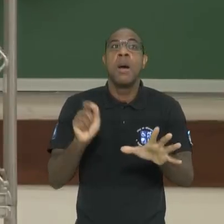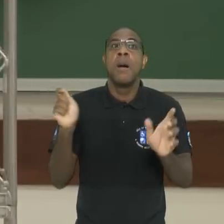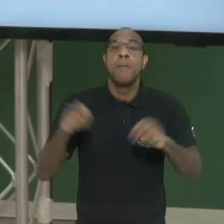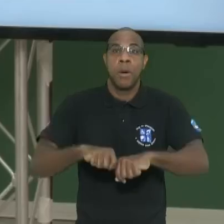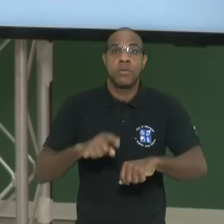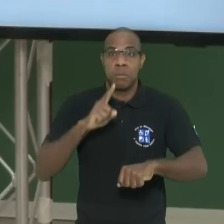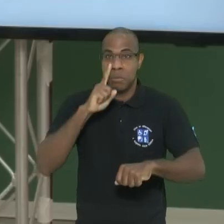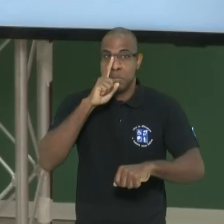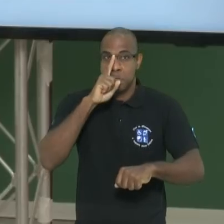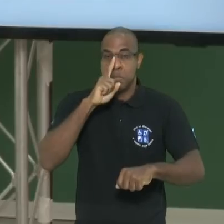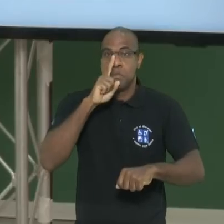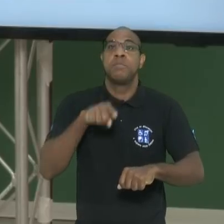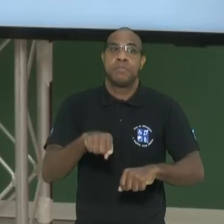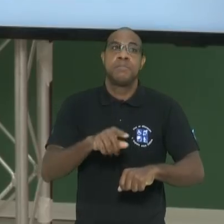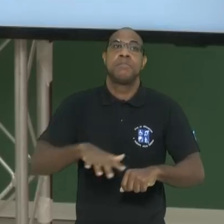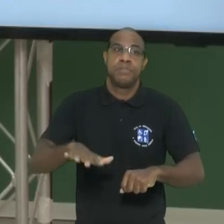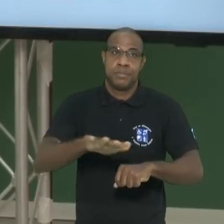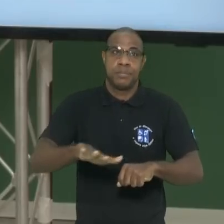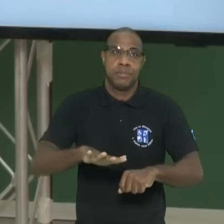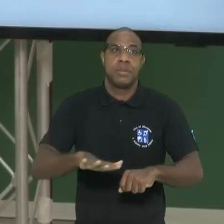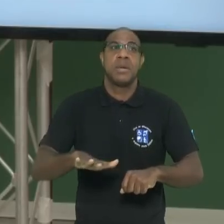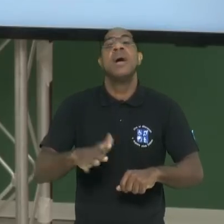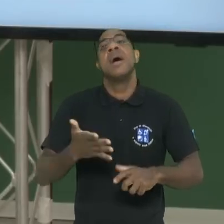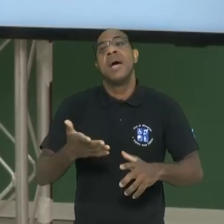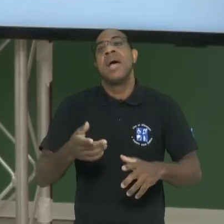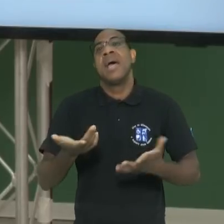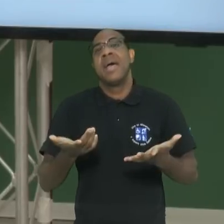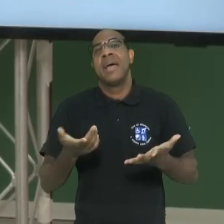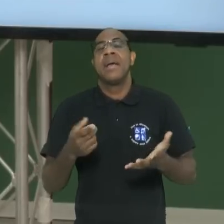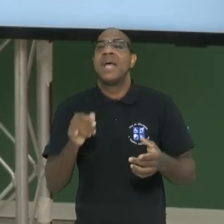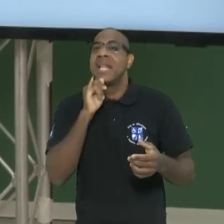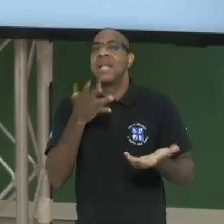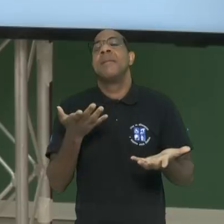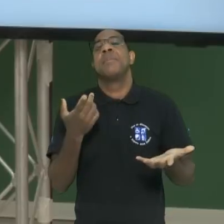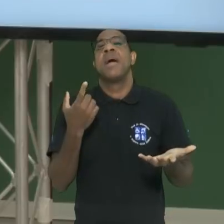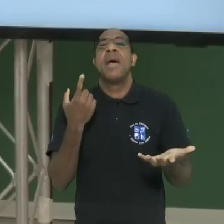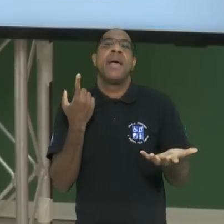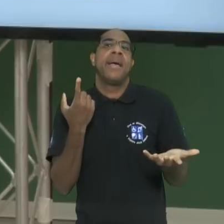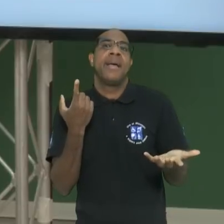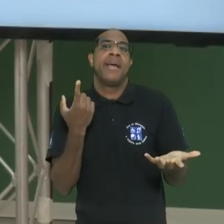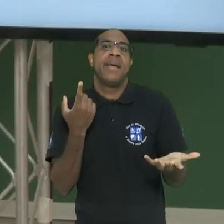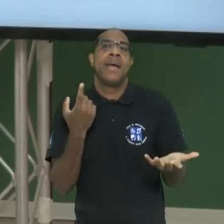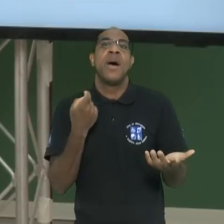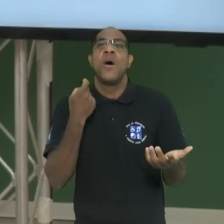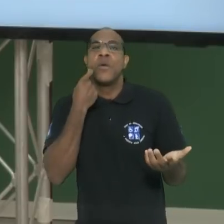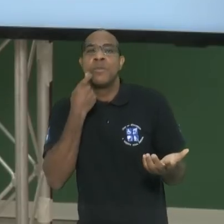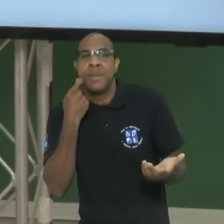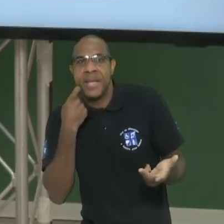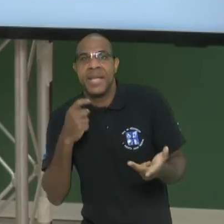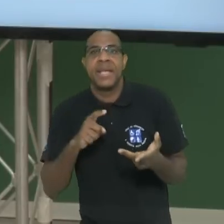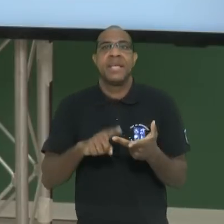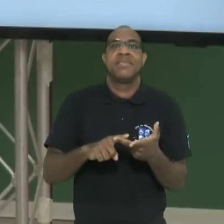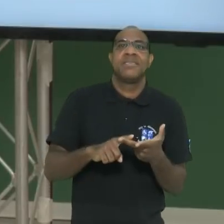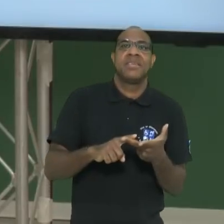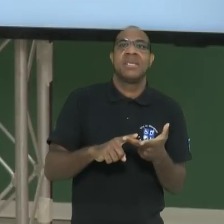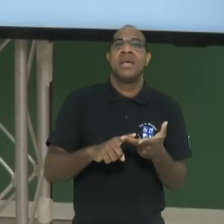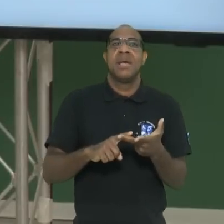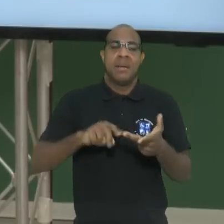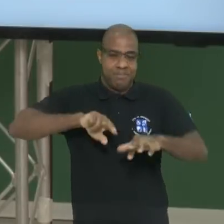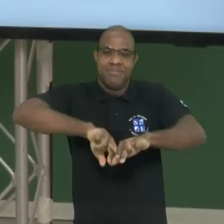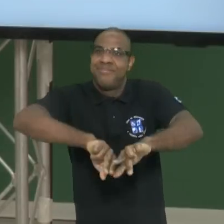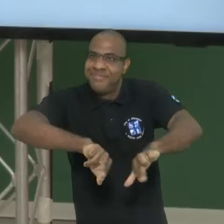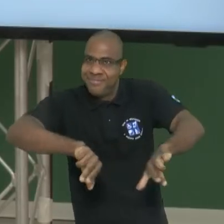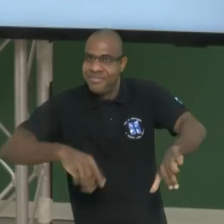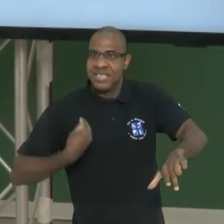danos aos seres vivos que vivem na água, aos peixes, aos crustáceos, enfim, até mesmo as algas que estão junto